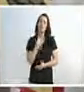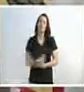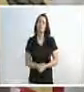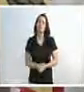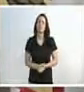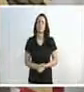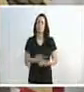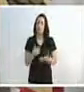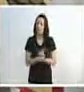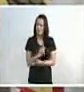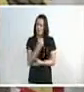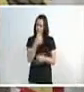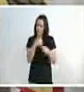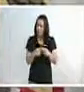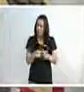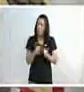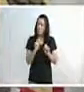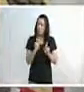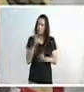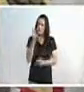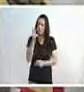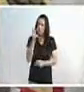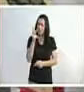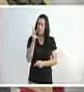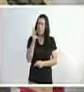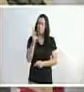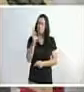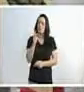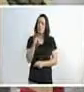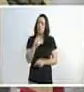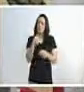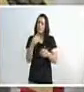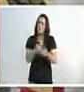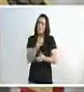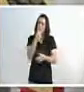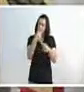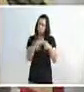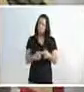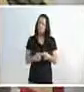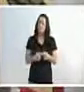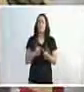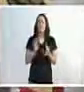Errar uma vez é burrice, né? Insistir no erro. Errar uma vez é humano. Insistir no erro é burrice. Seria isso, presidente. Obrigado pela tolerância.